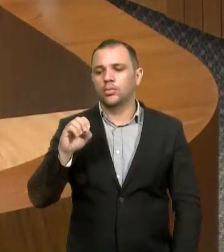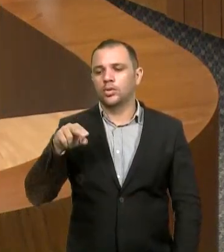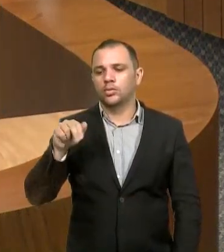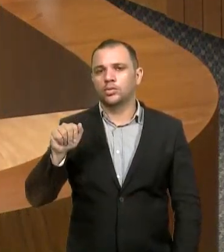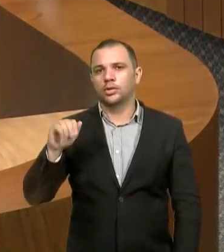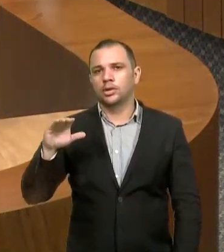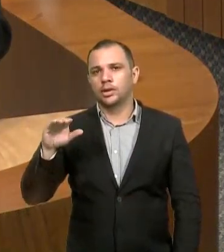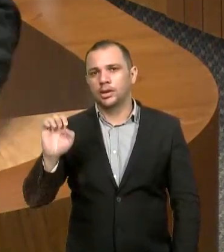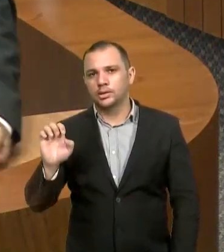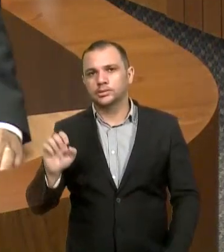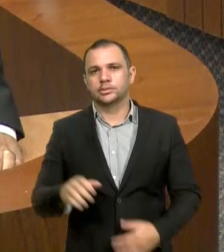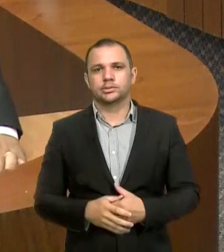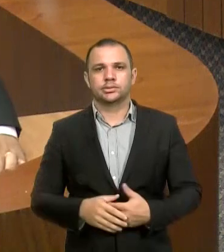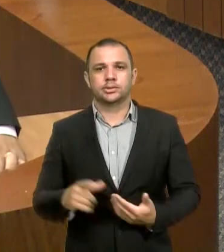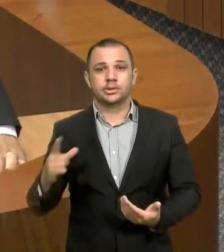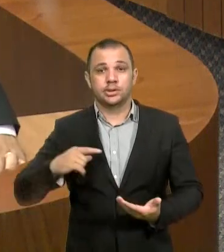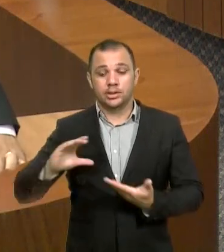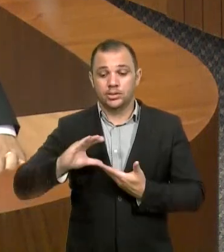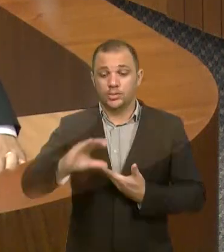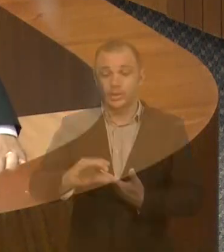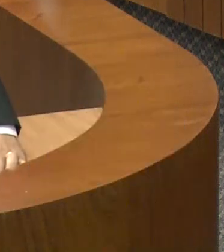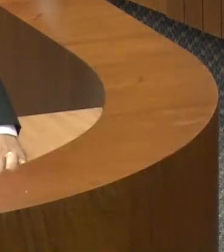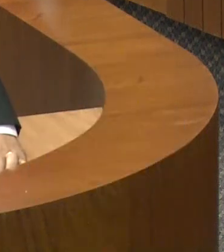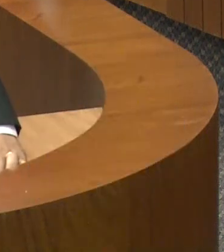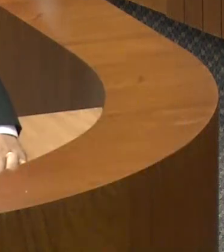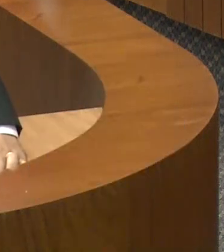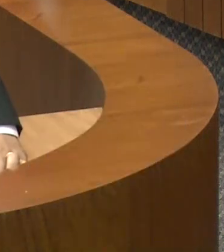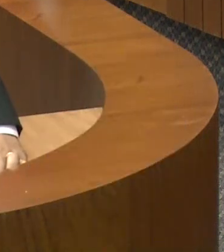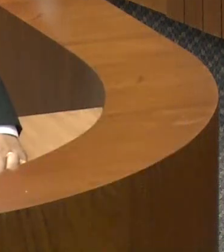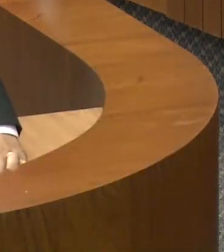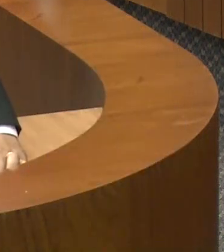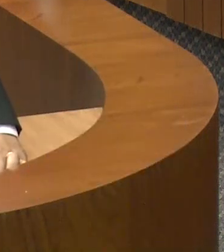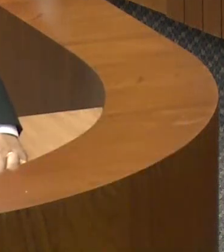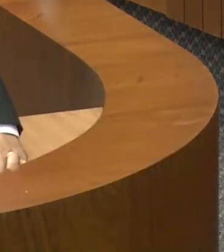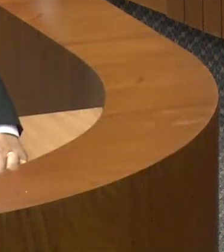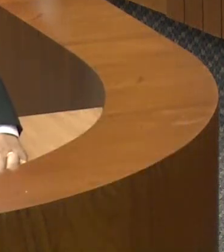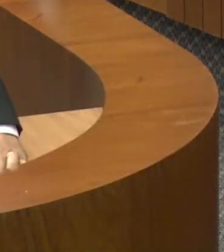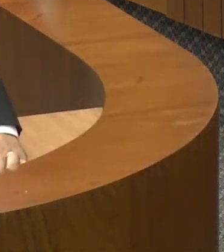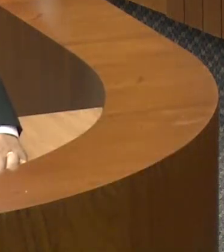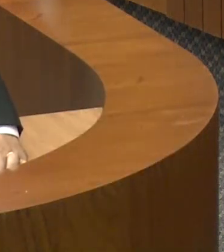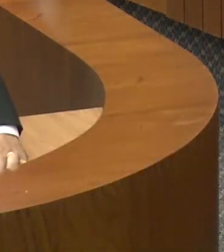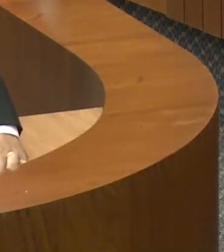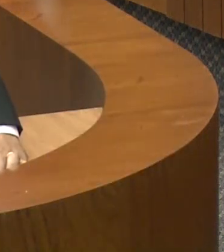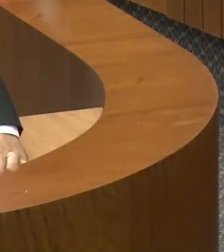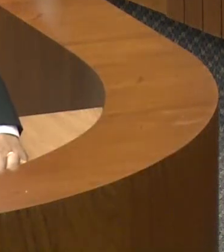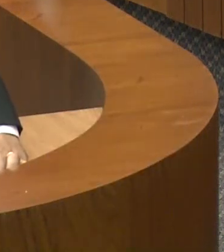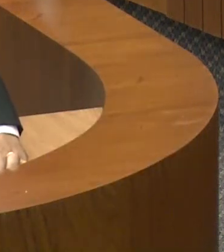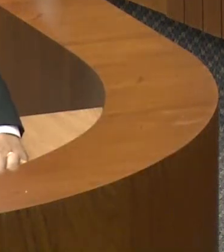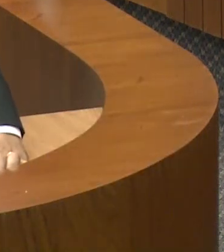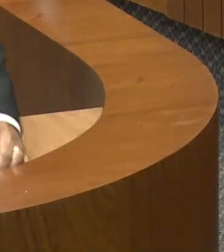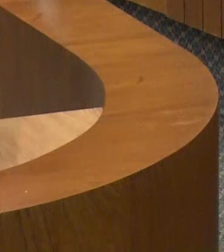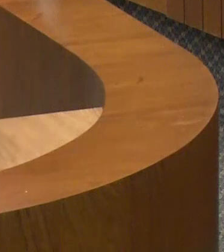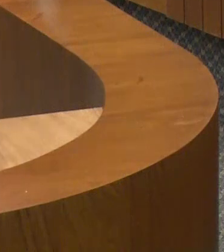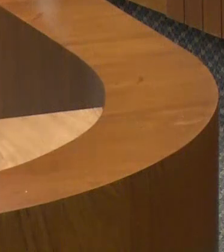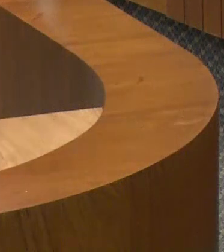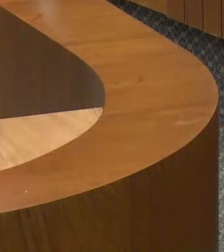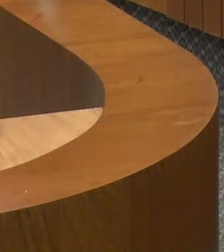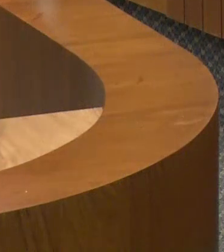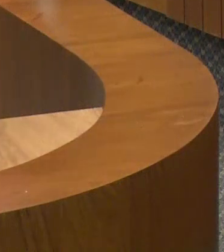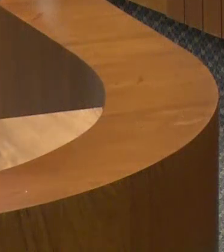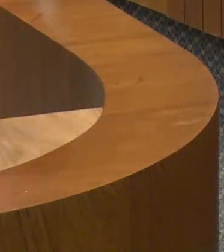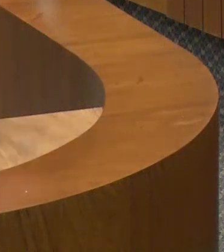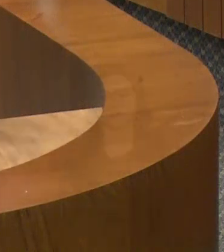Serão 700 milhões de reais assegurados até o final do ano para investir em ações voltadas à prevenção, controle, segurança. O Maranhão já